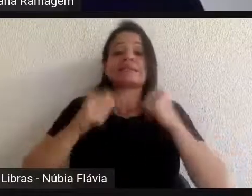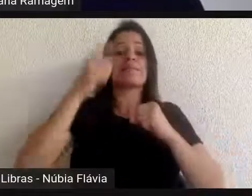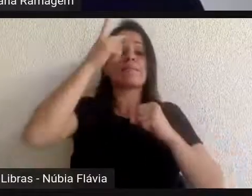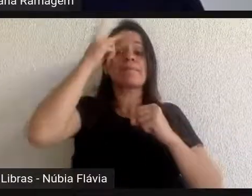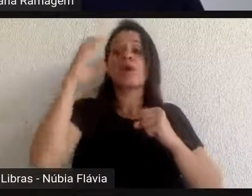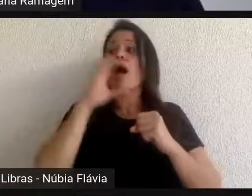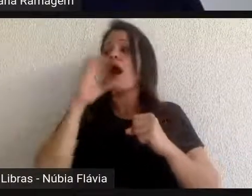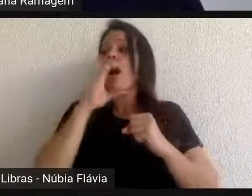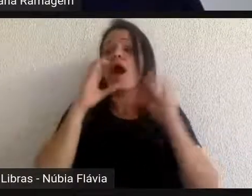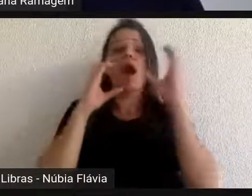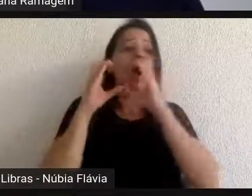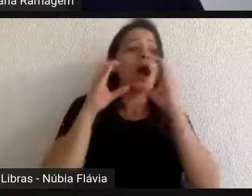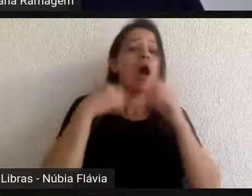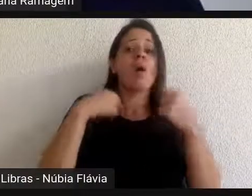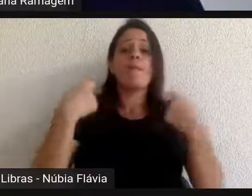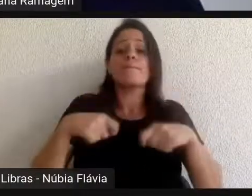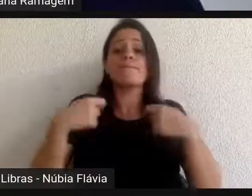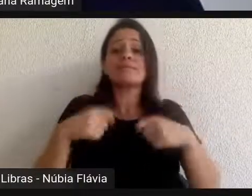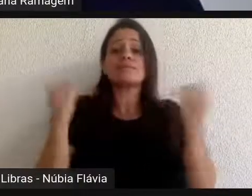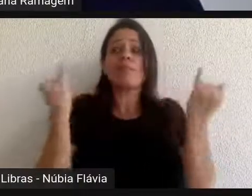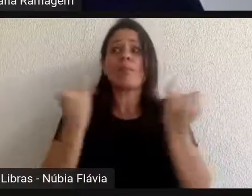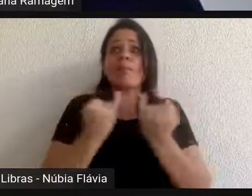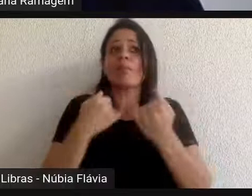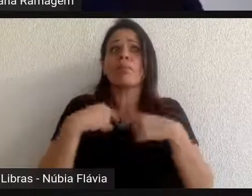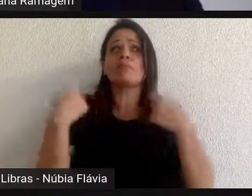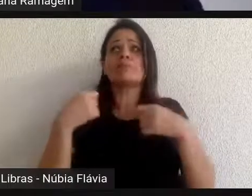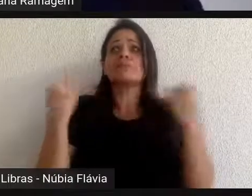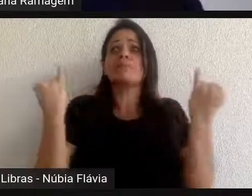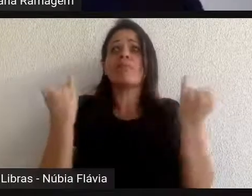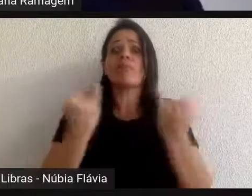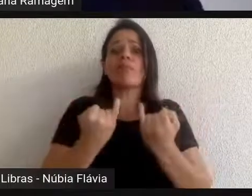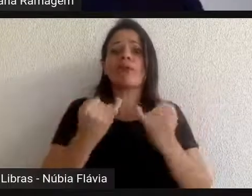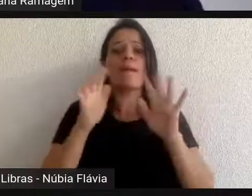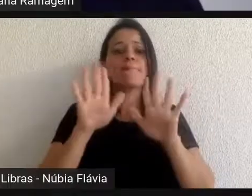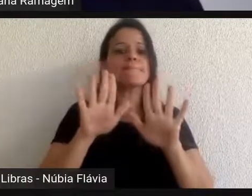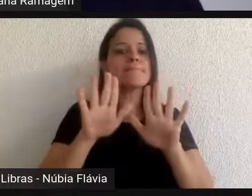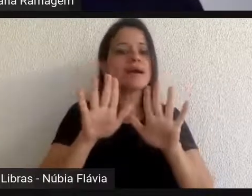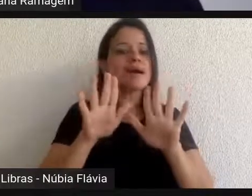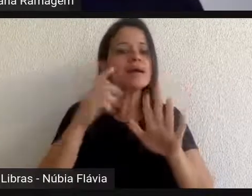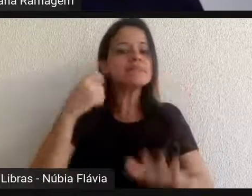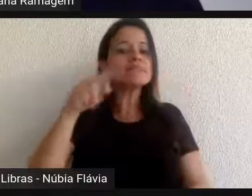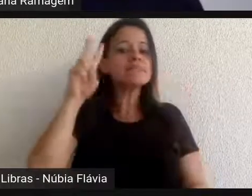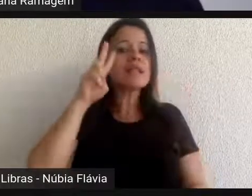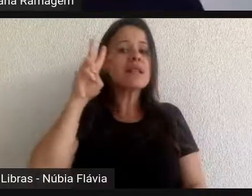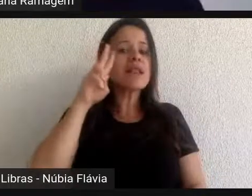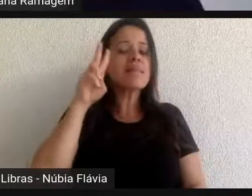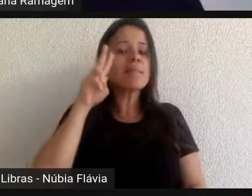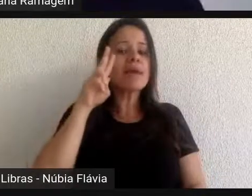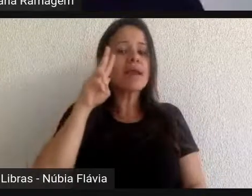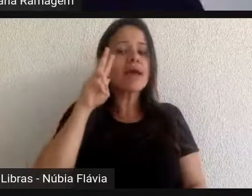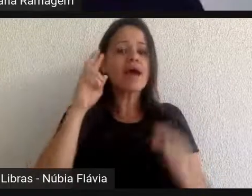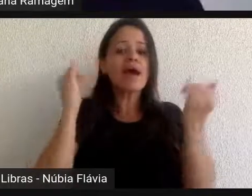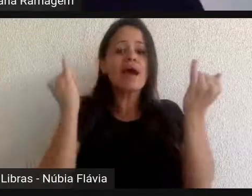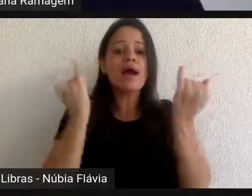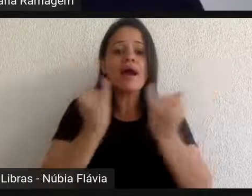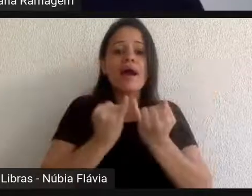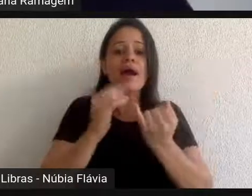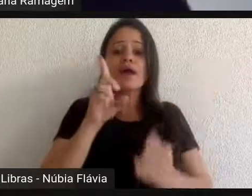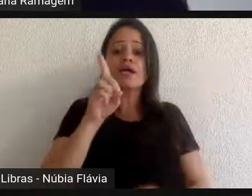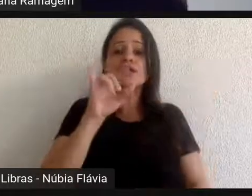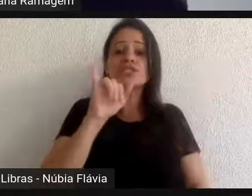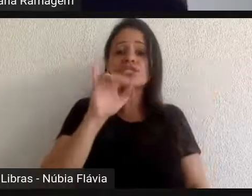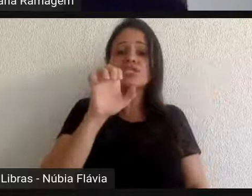correria, nossa, eu preciso emagrecer, né? E a gente precisa lembrar uma coisa: dietas restritivas,